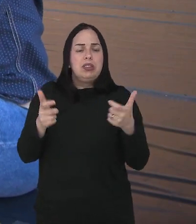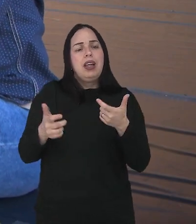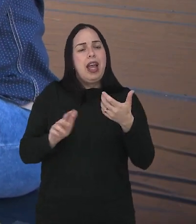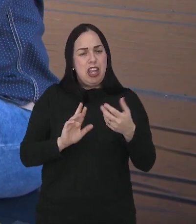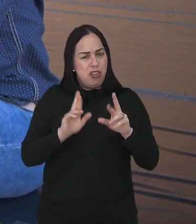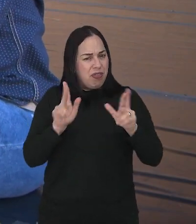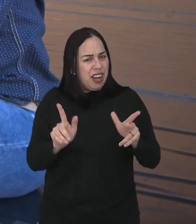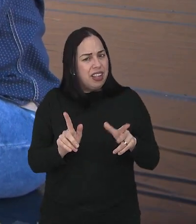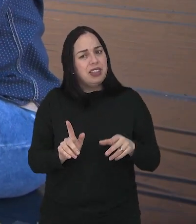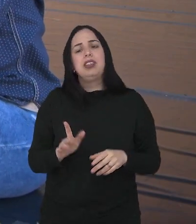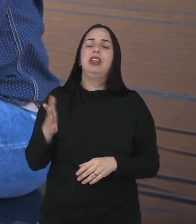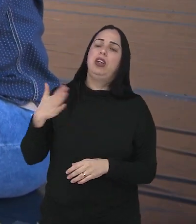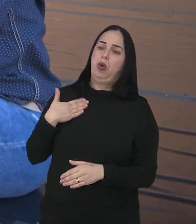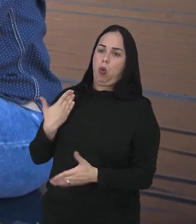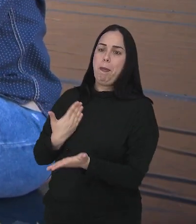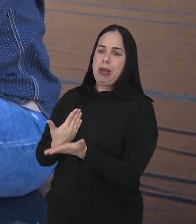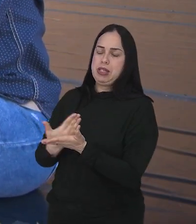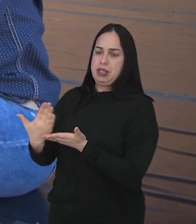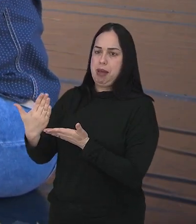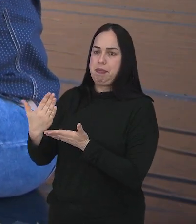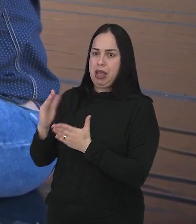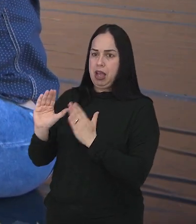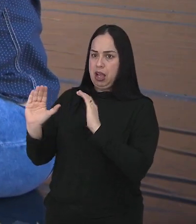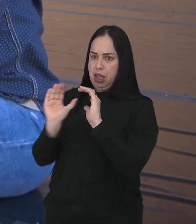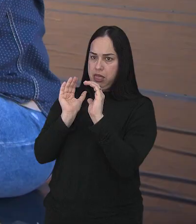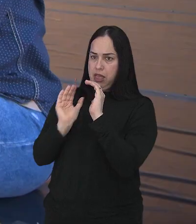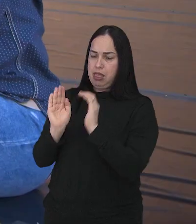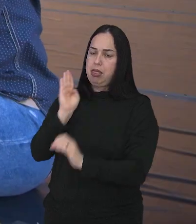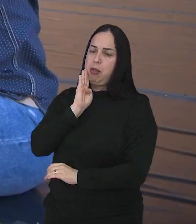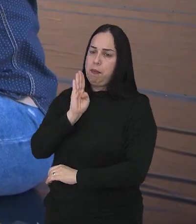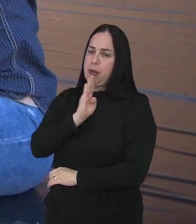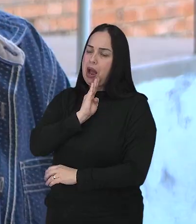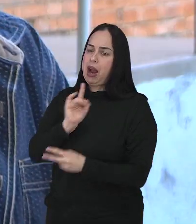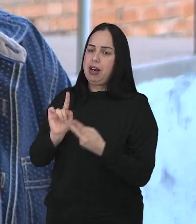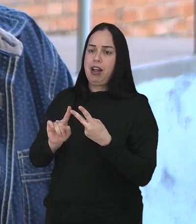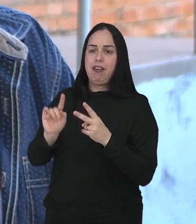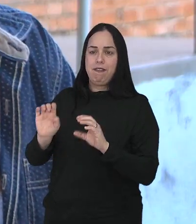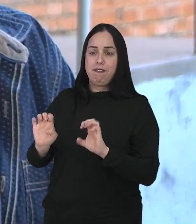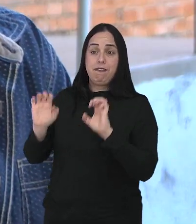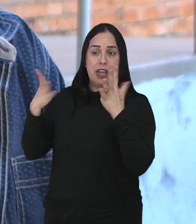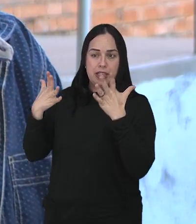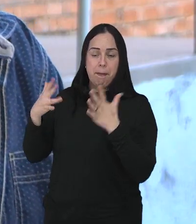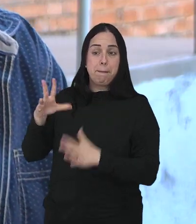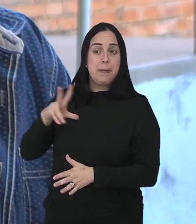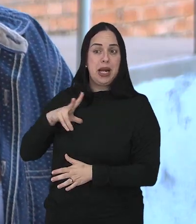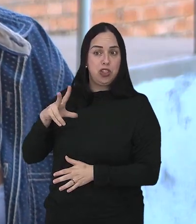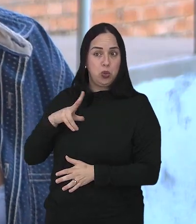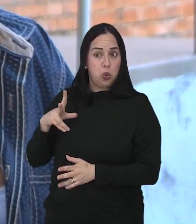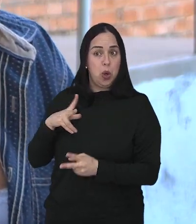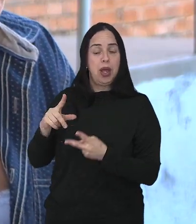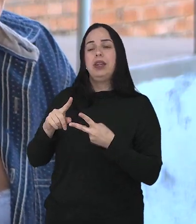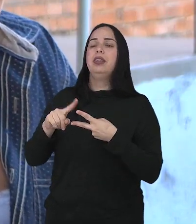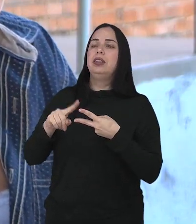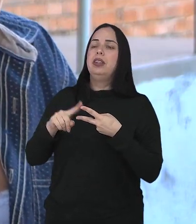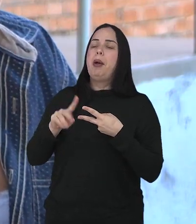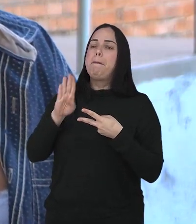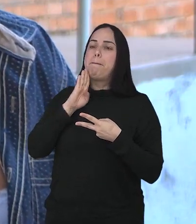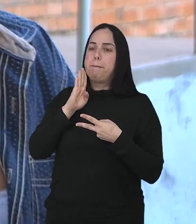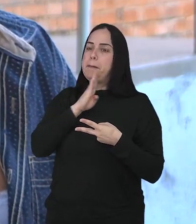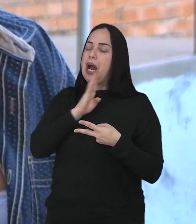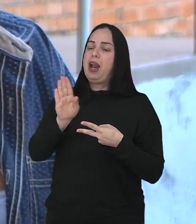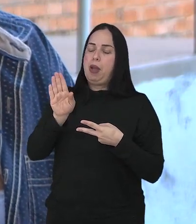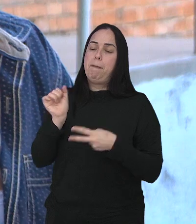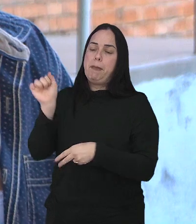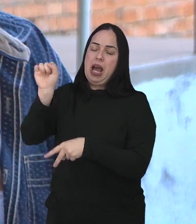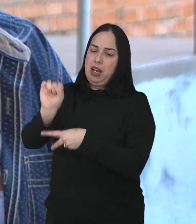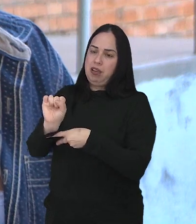que faz. Eu comecei no bar, né? Eu comecei no bar, fiz muita festa particular, ainda faço. O bar eu parei um